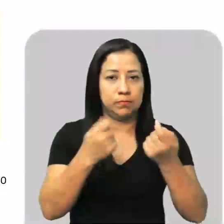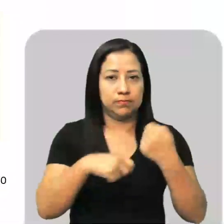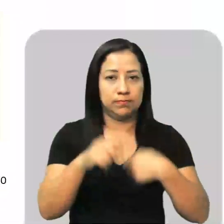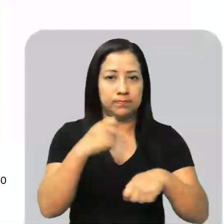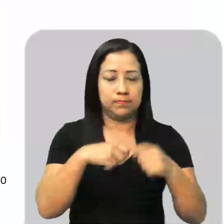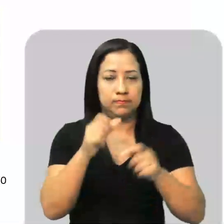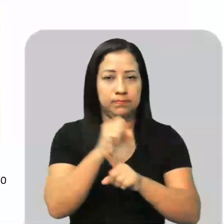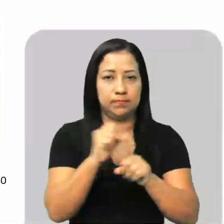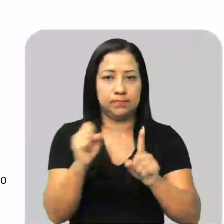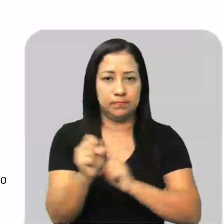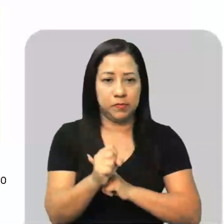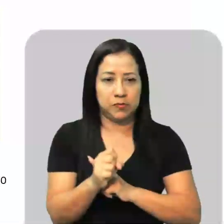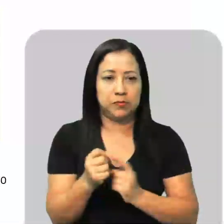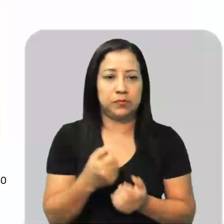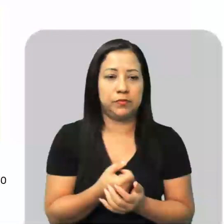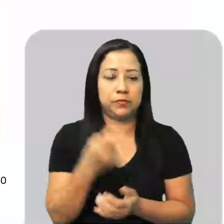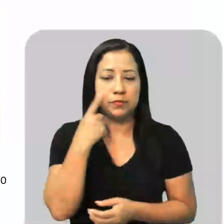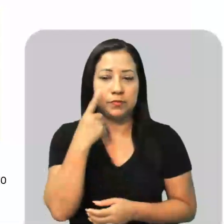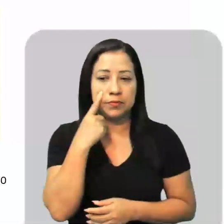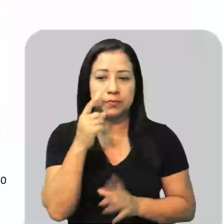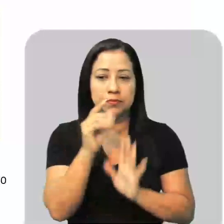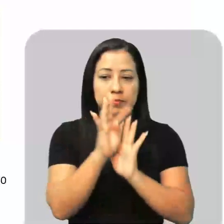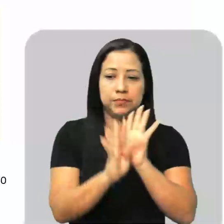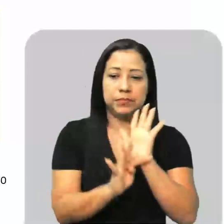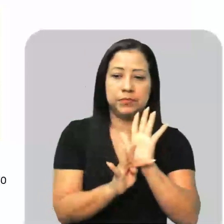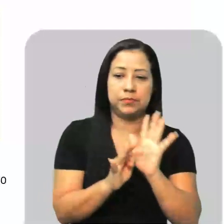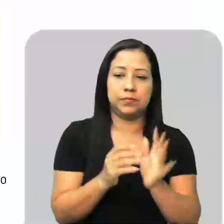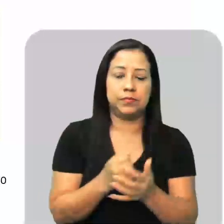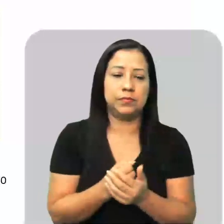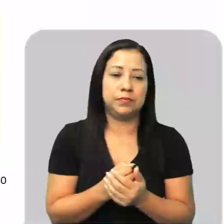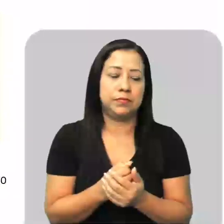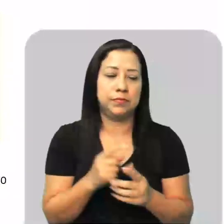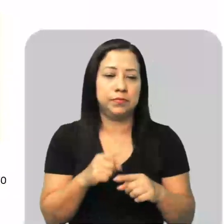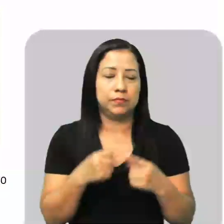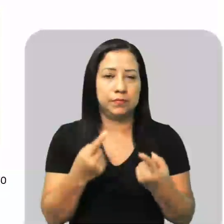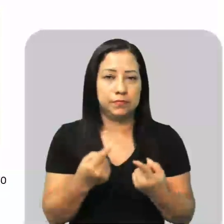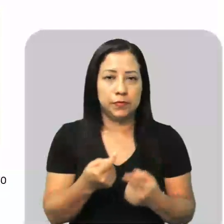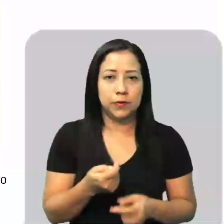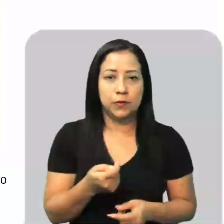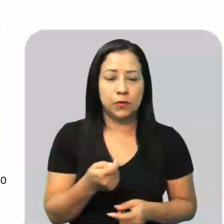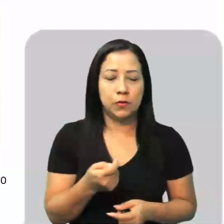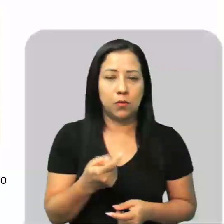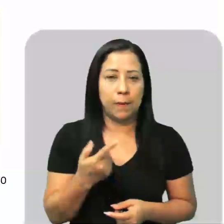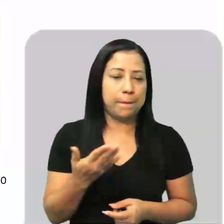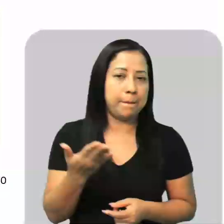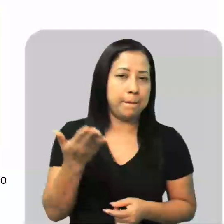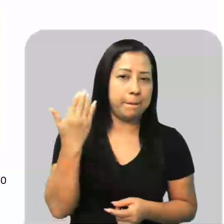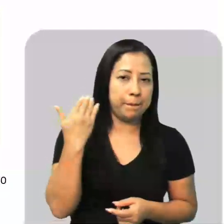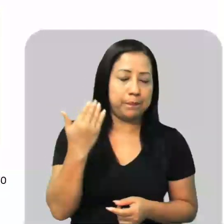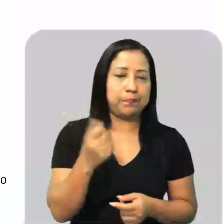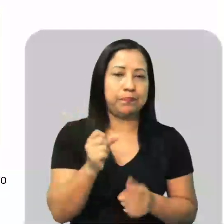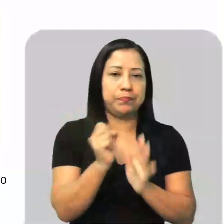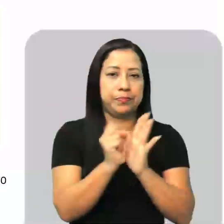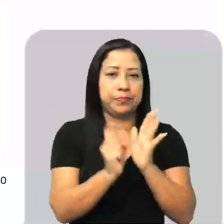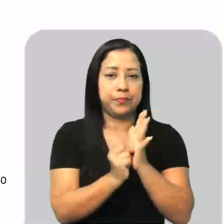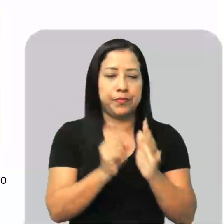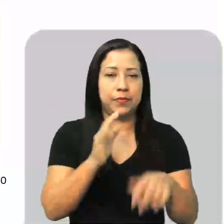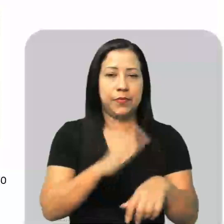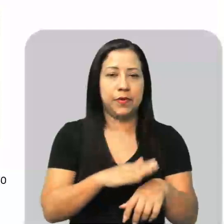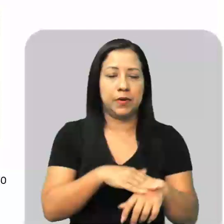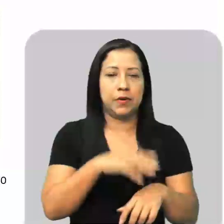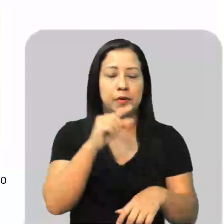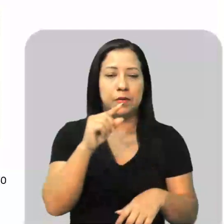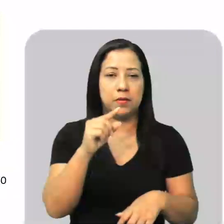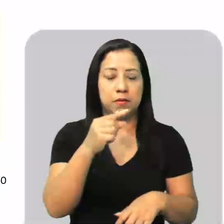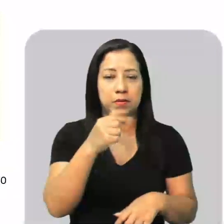Vejam bem, olha no texto aí que nós temos, ó. Há pouco mais de um século, o Brasil tinha cerca de 17 milhões